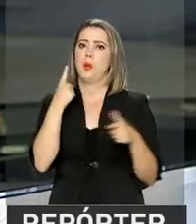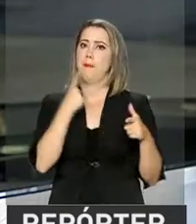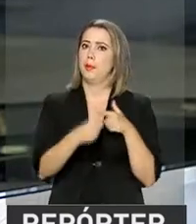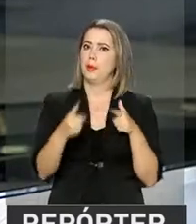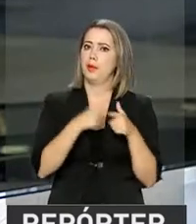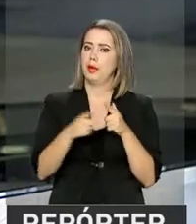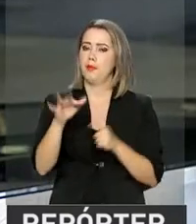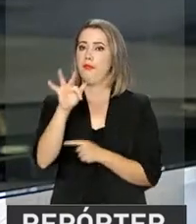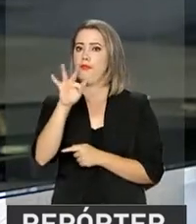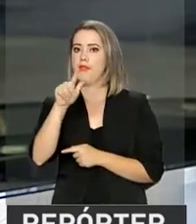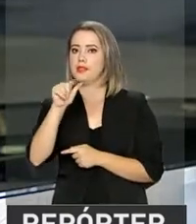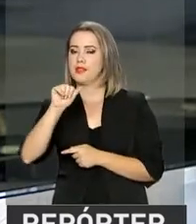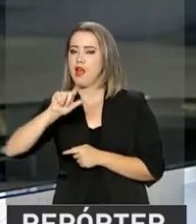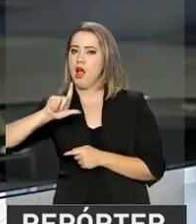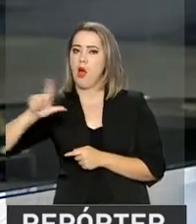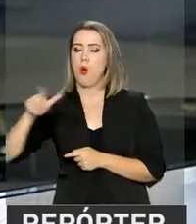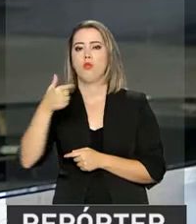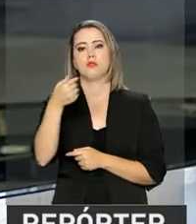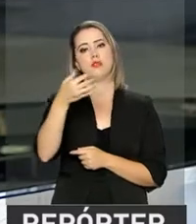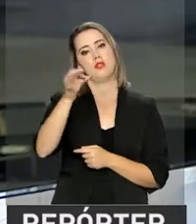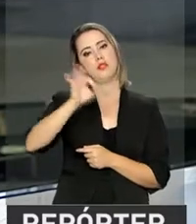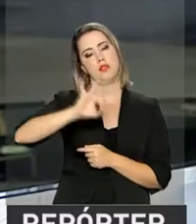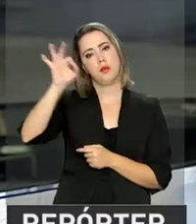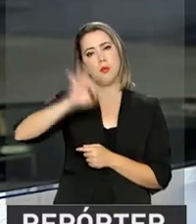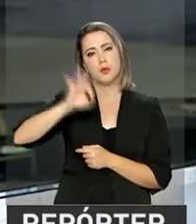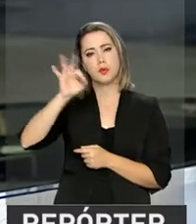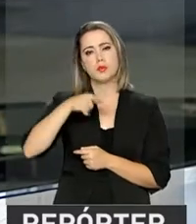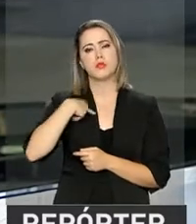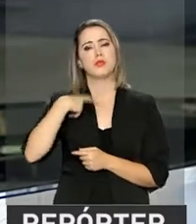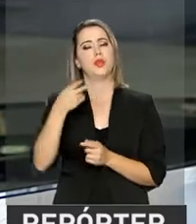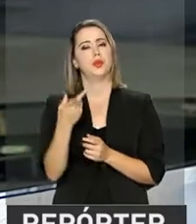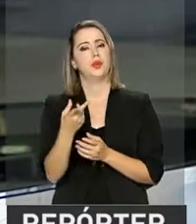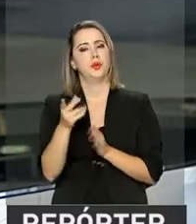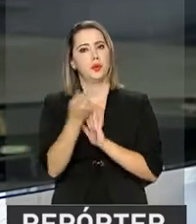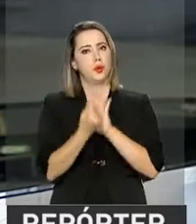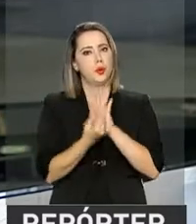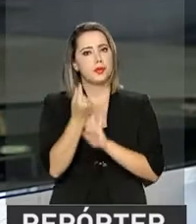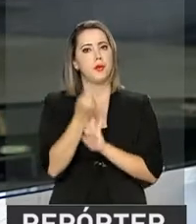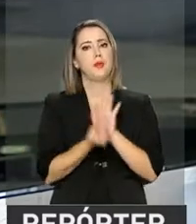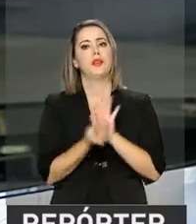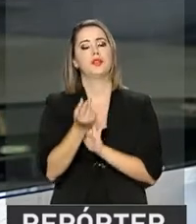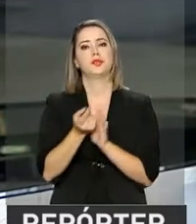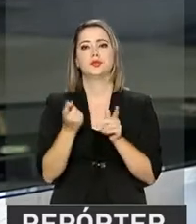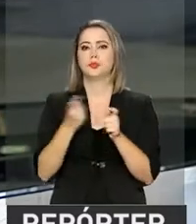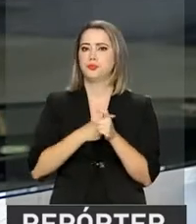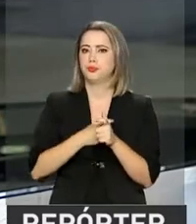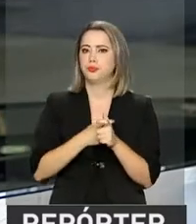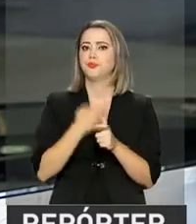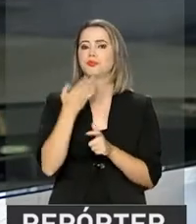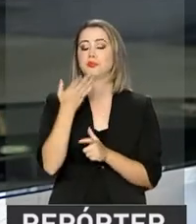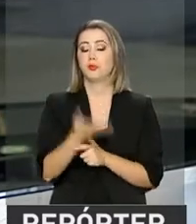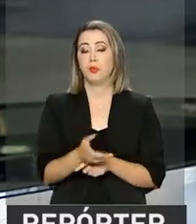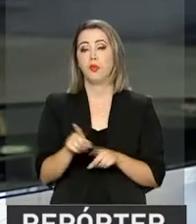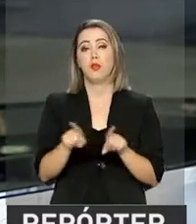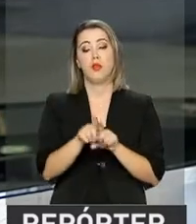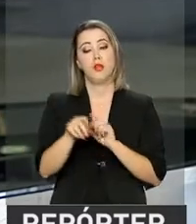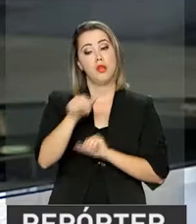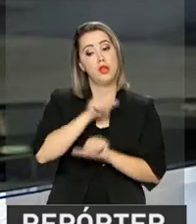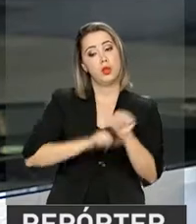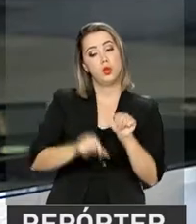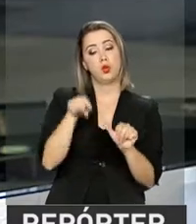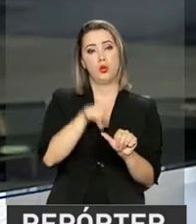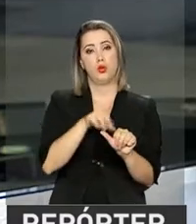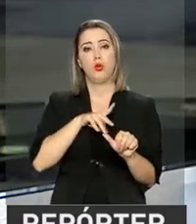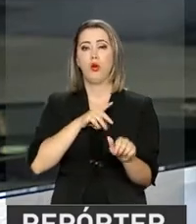70% do orçamento comprometidos com gastos de pessoal e pagamento das dívidas em troca da suspensão